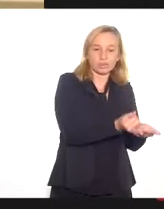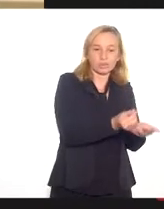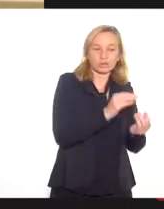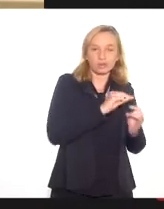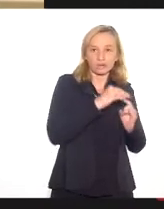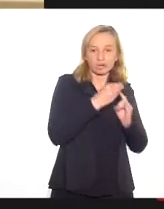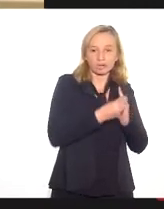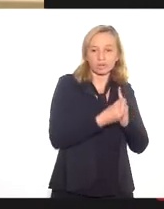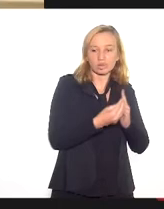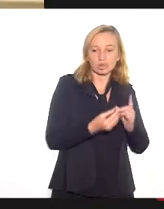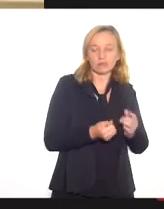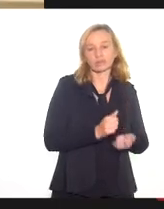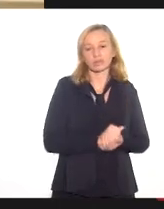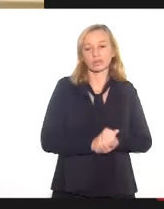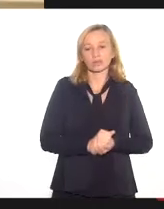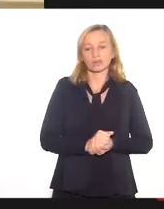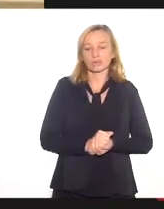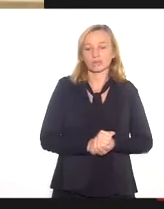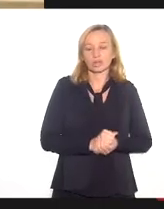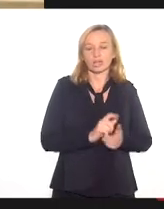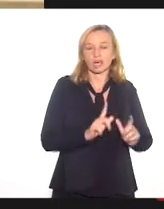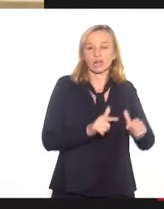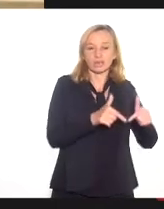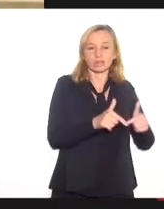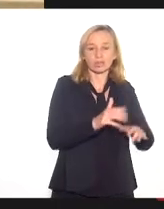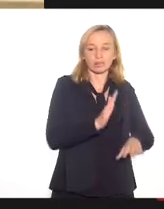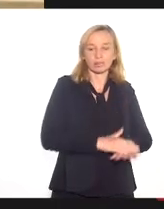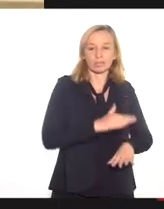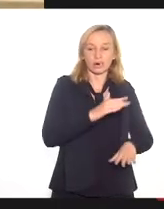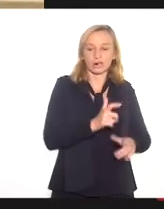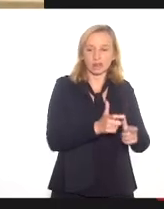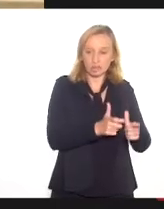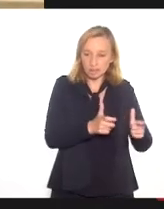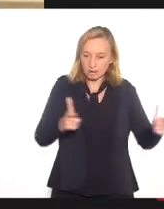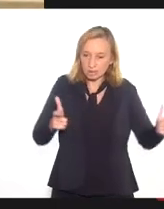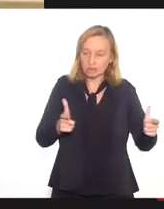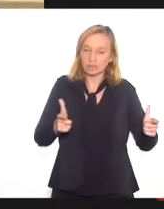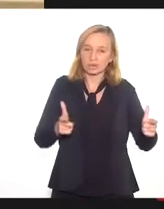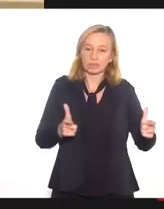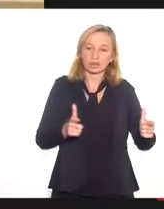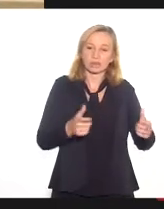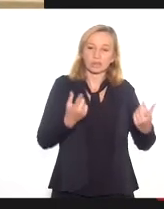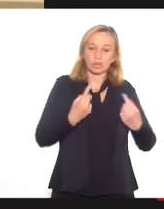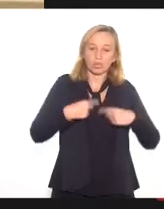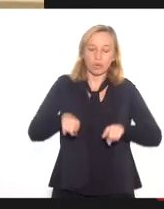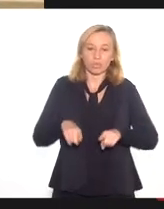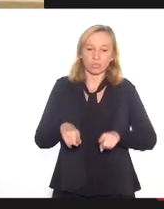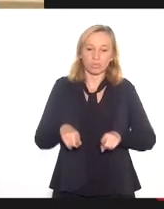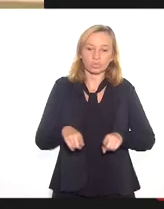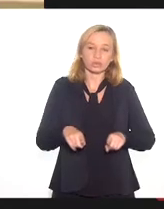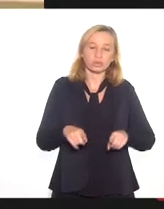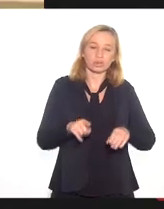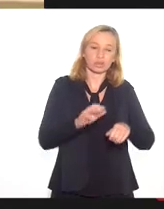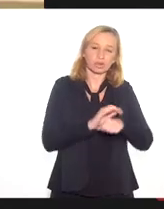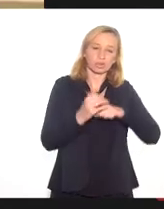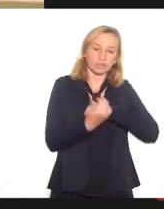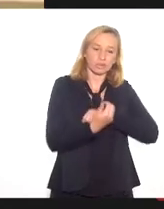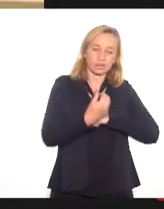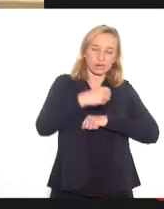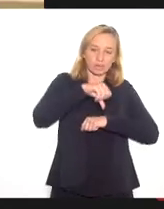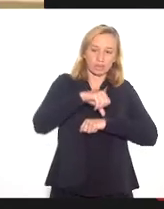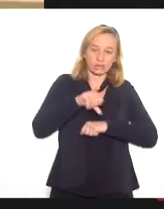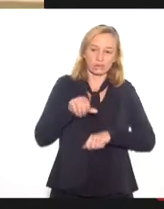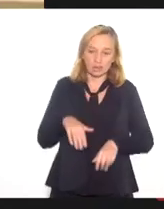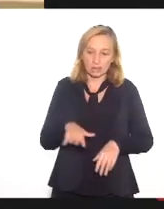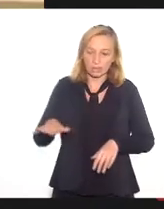Fiocruz garantindo aí ações mais territorializadas de combate à Covid nas favelas